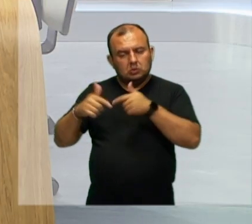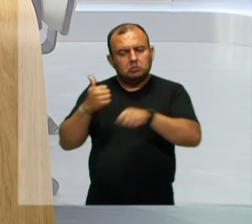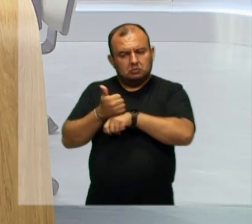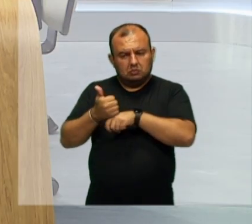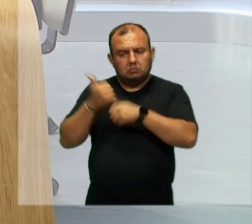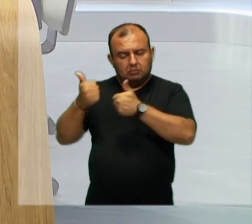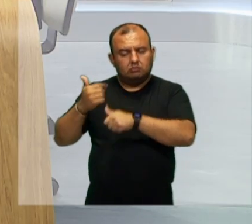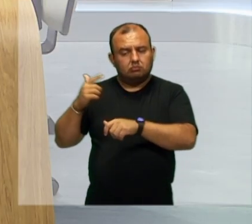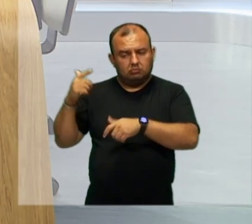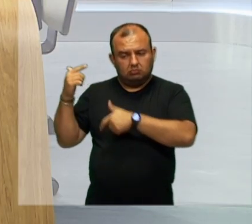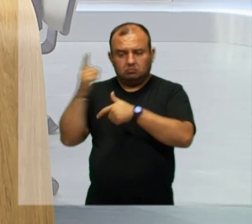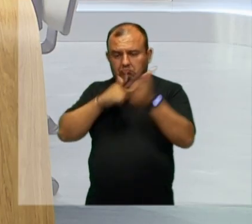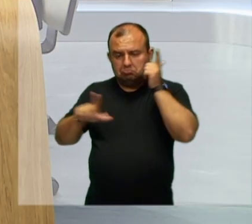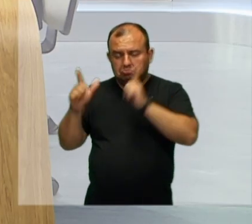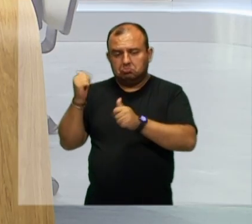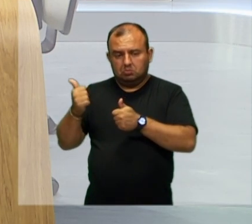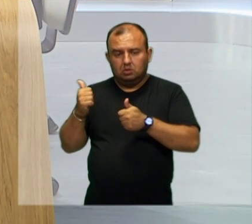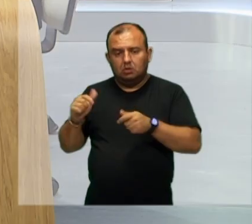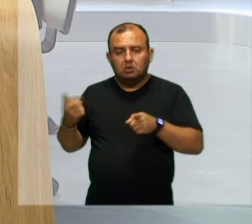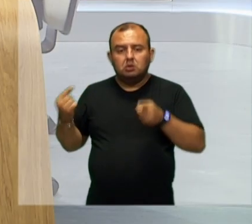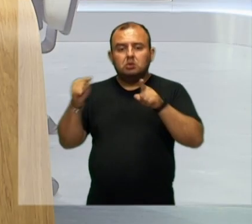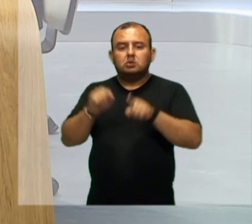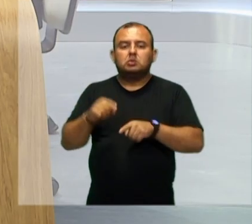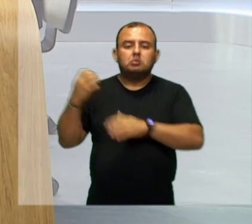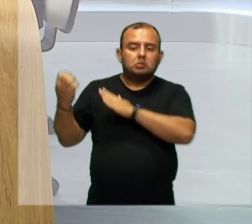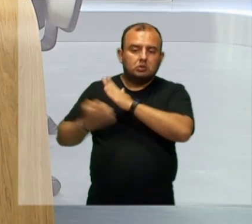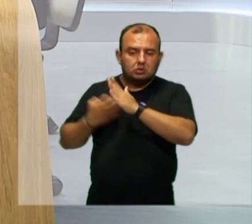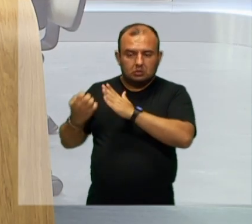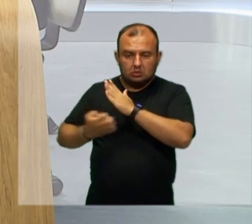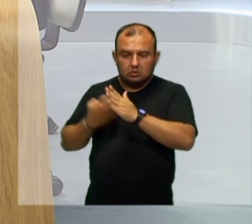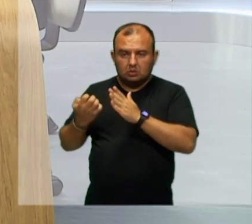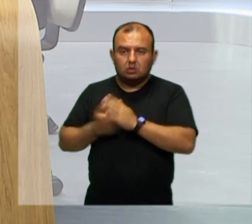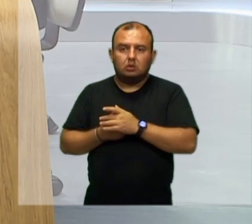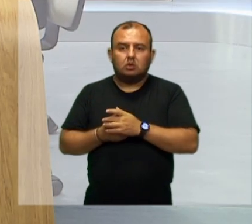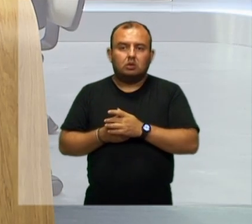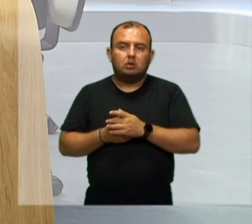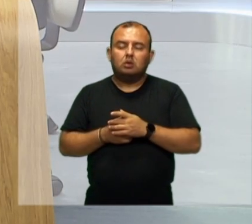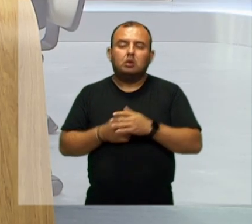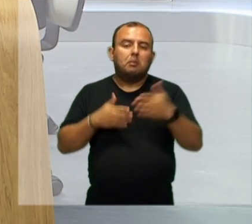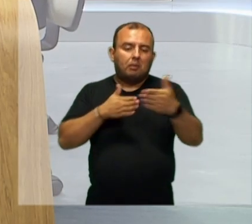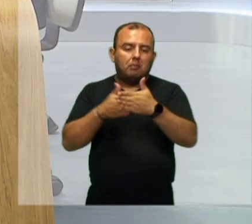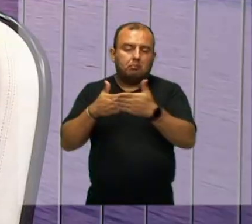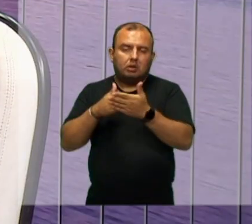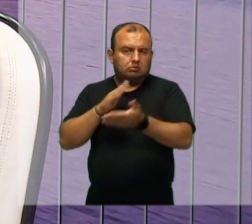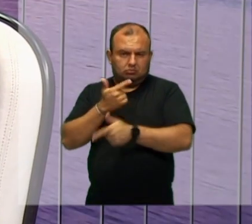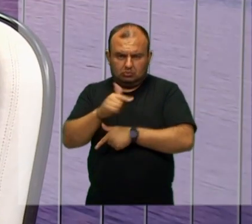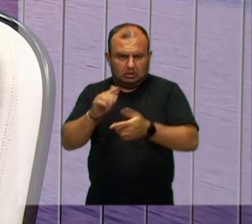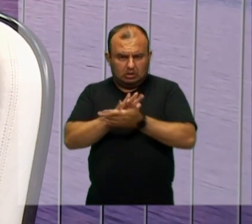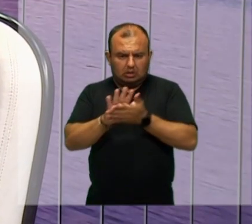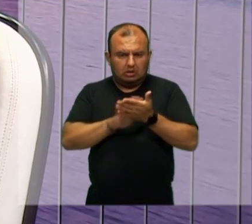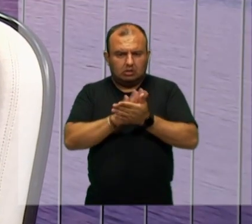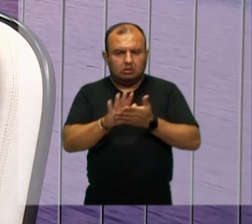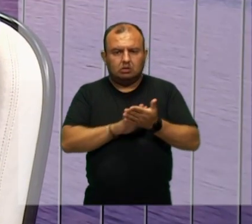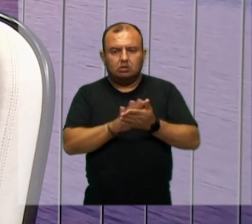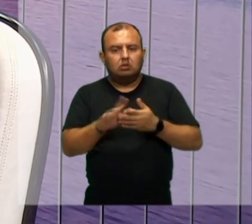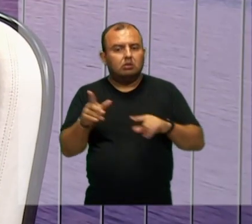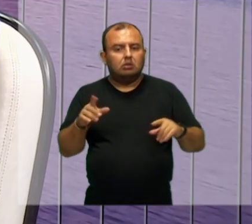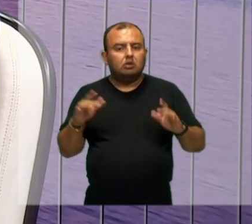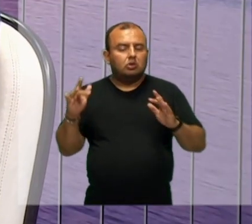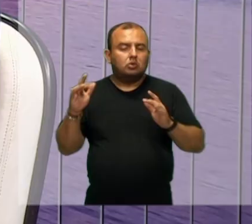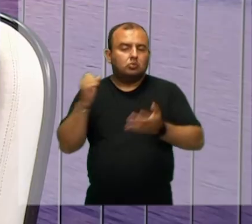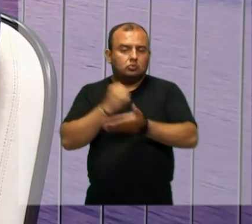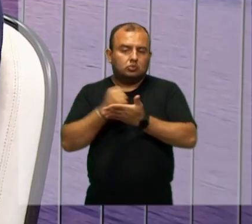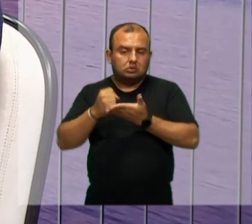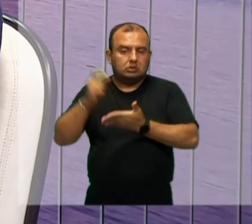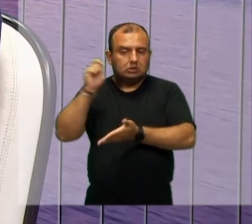também seja, digamos assim, patrocinado por alguma empresa que queira, não existe nenhum impedimento quanto a isso, né? Nos contratos que a gente assina,